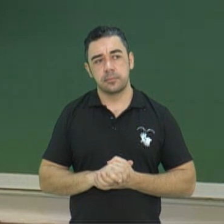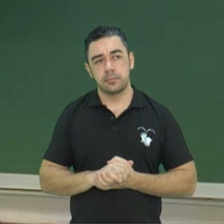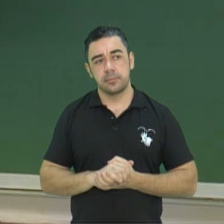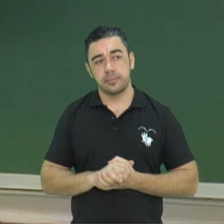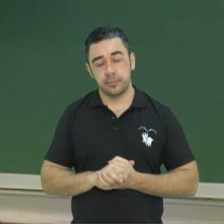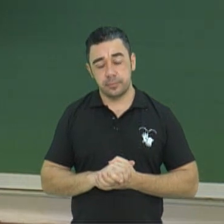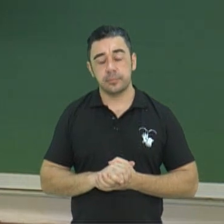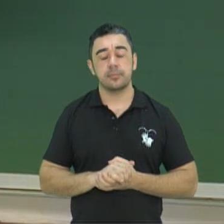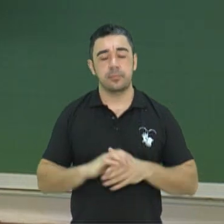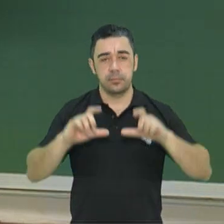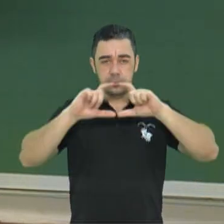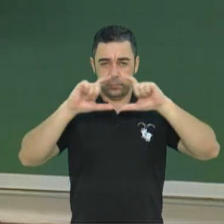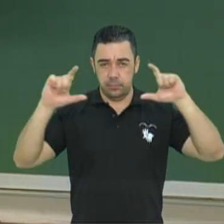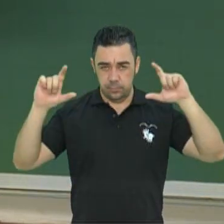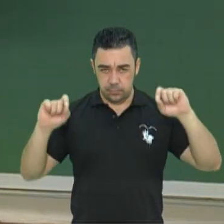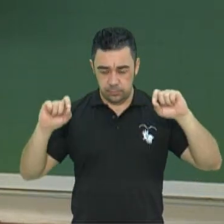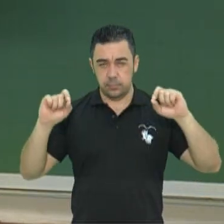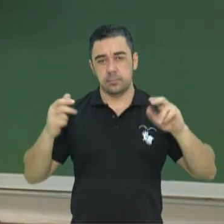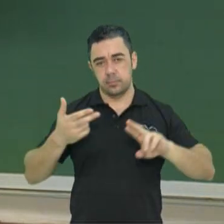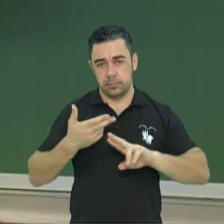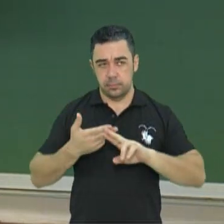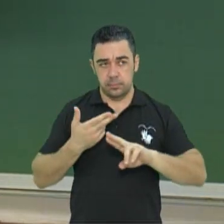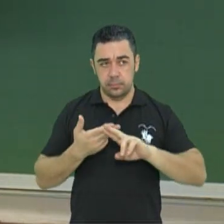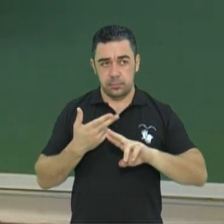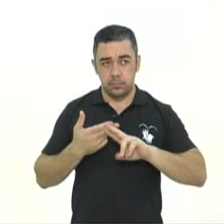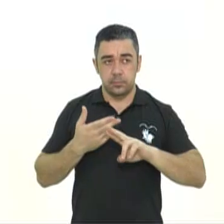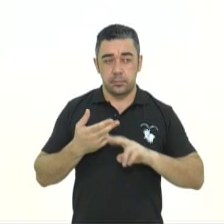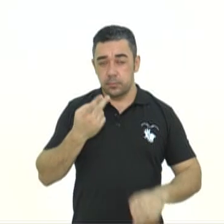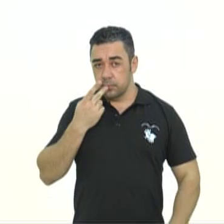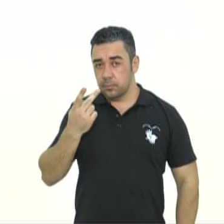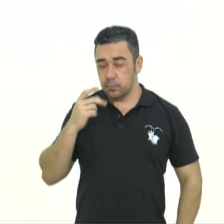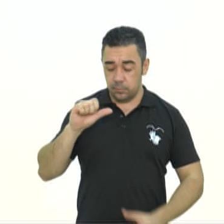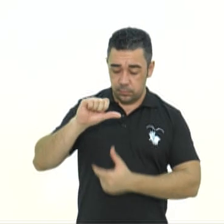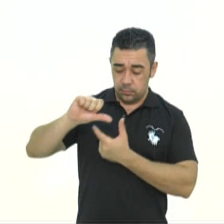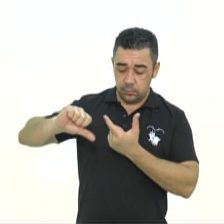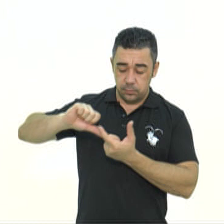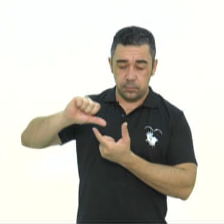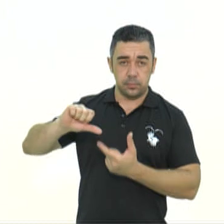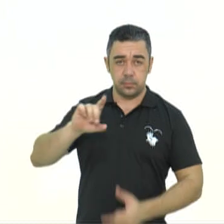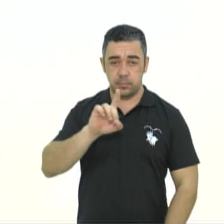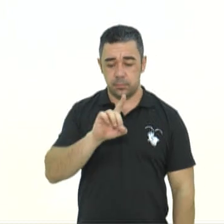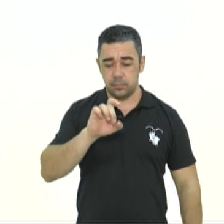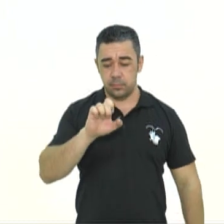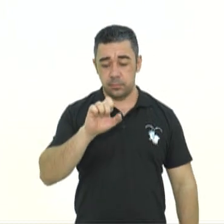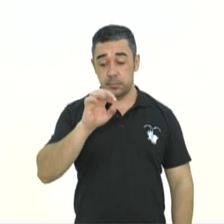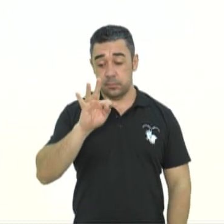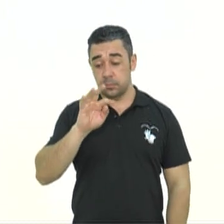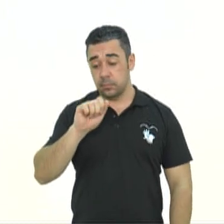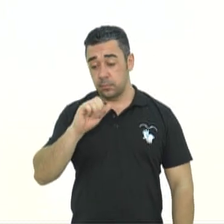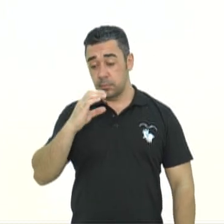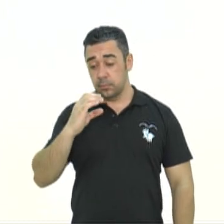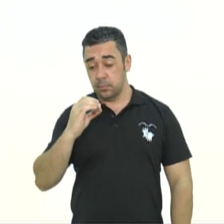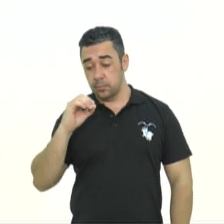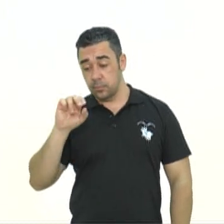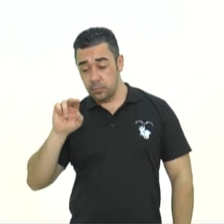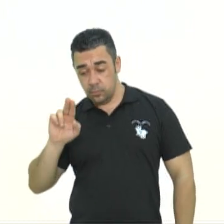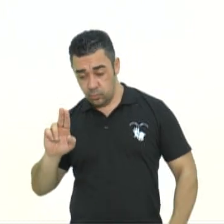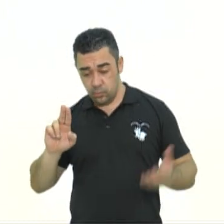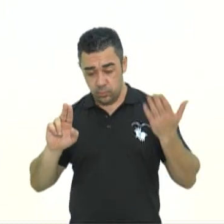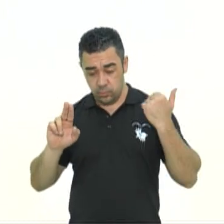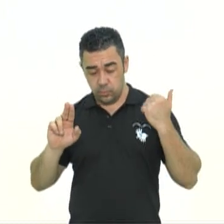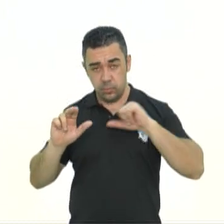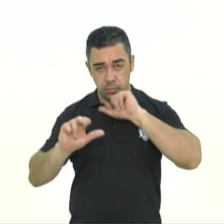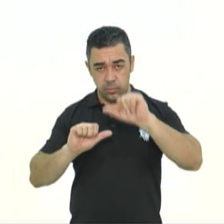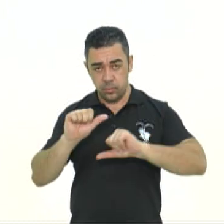Então, a frase você deveria utilizar, então, aquele verbo destacou no tempo verbal presente. Então, como